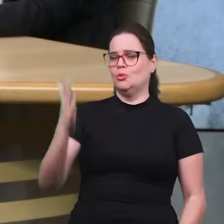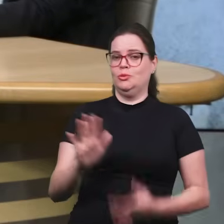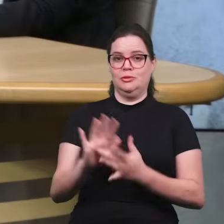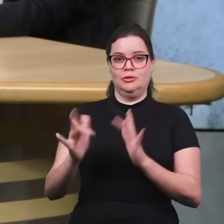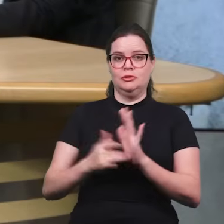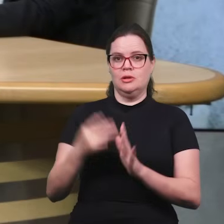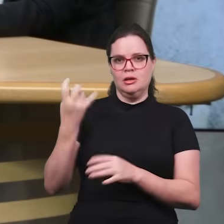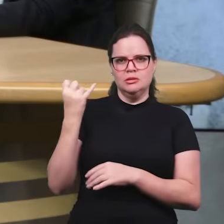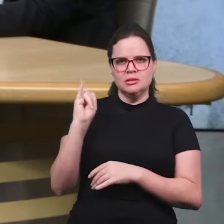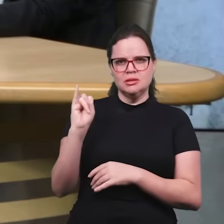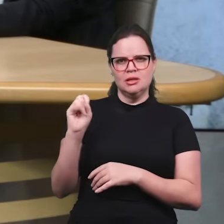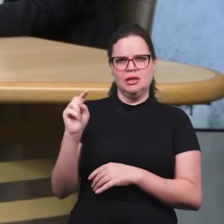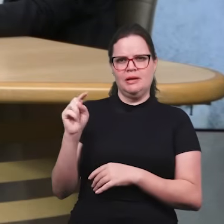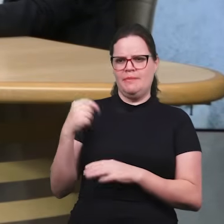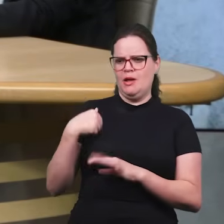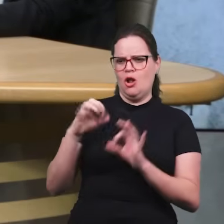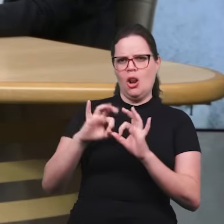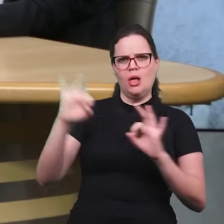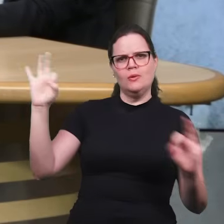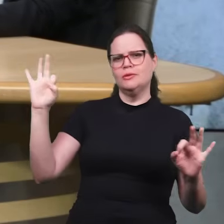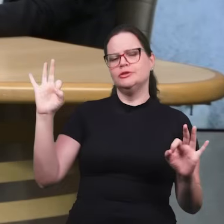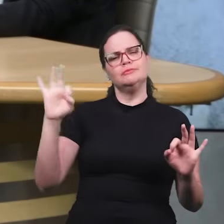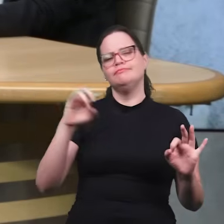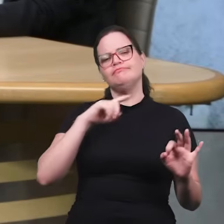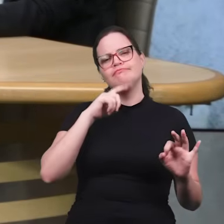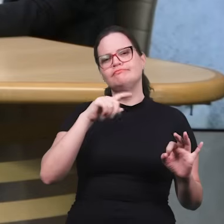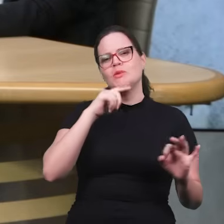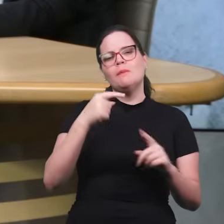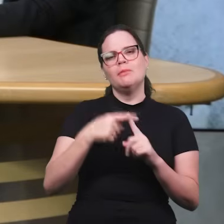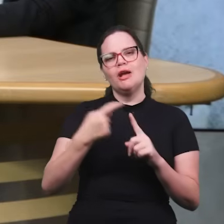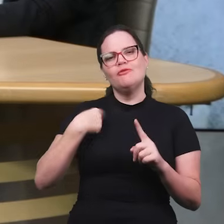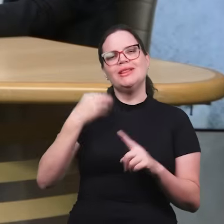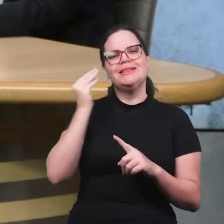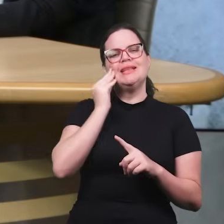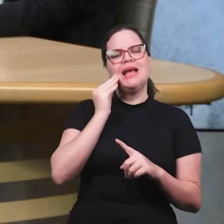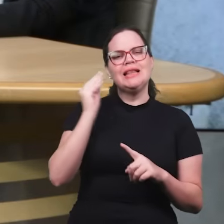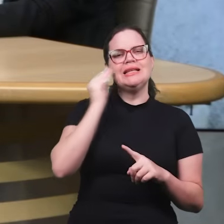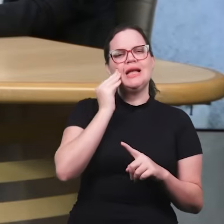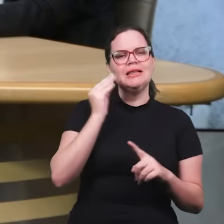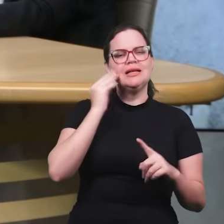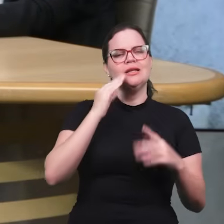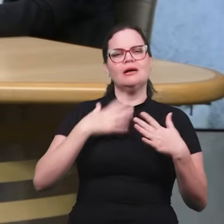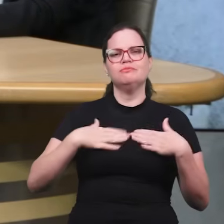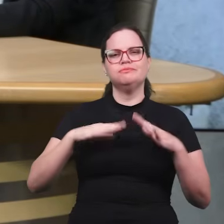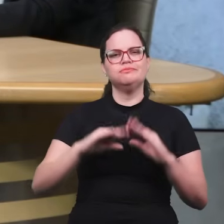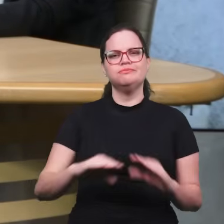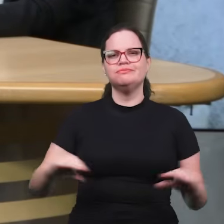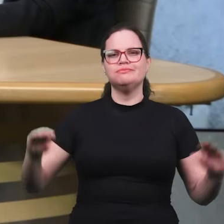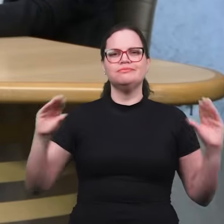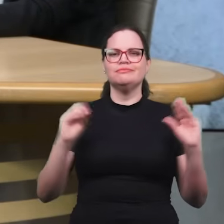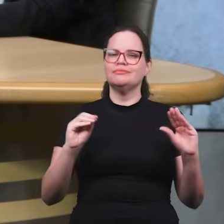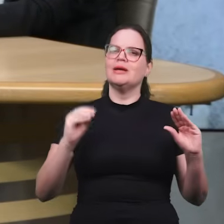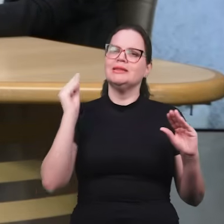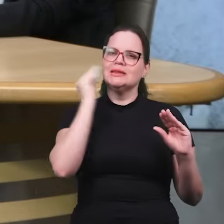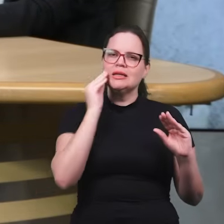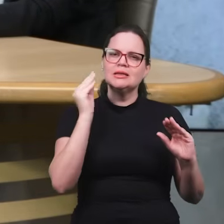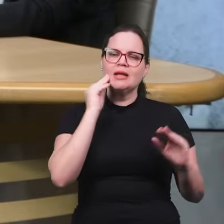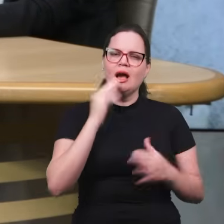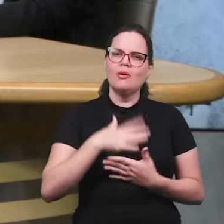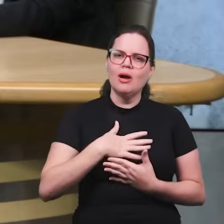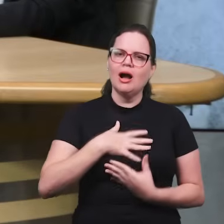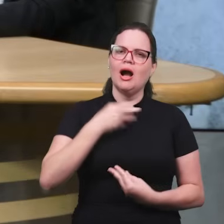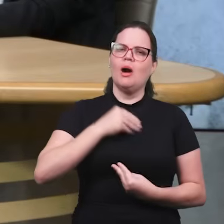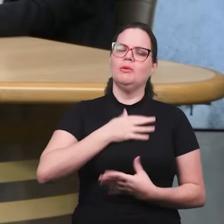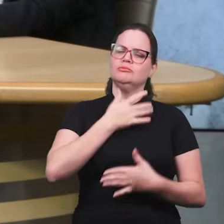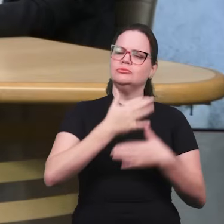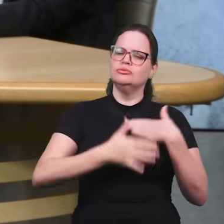Então, sem o Senhor Jesus, é essa busca incessante de algo para poder satisfazer esse vazio, satisfazer essa alma